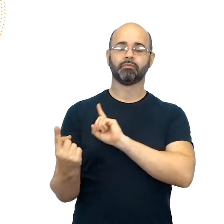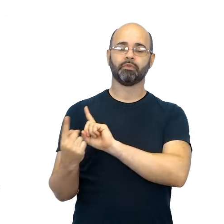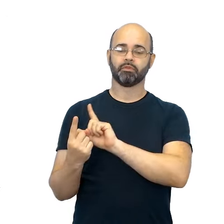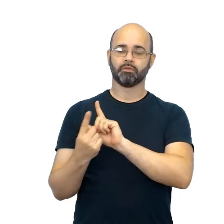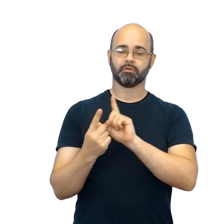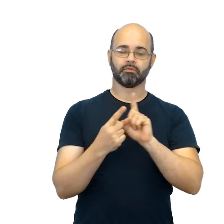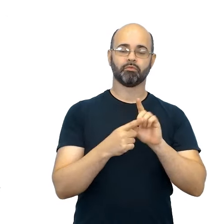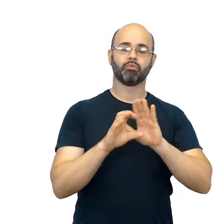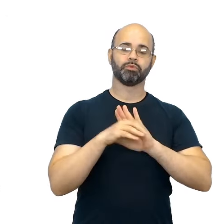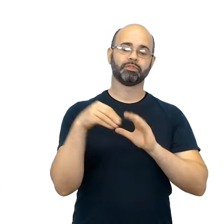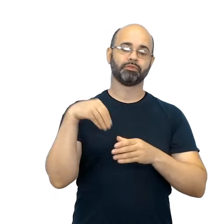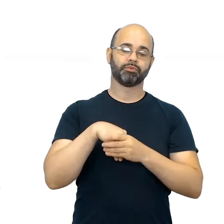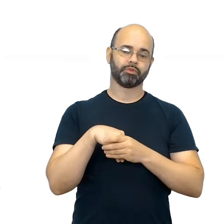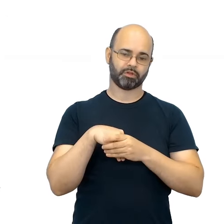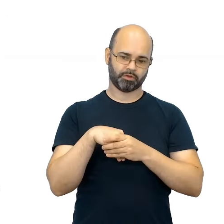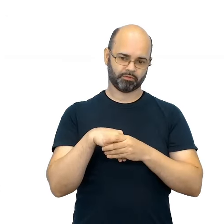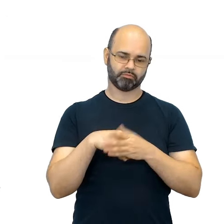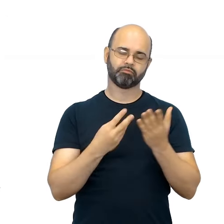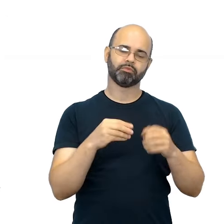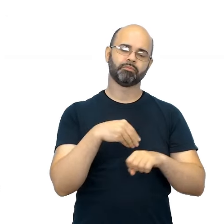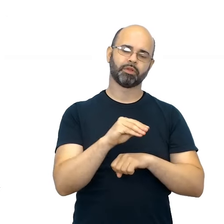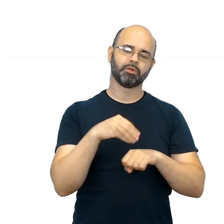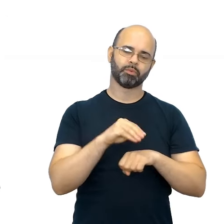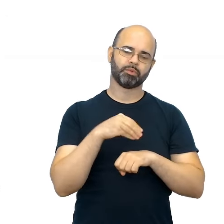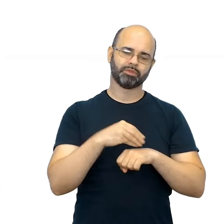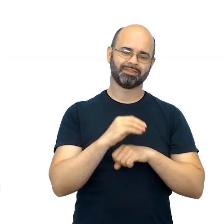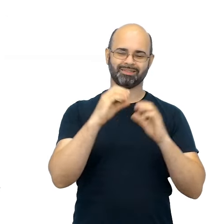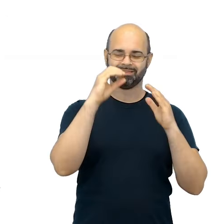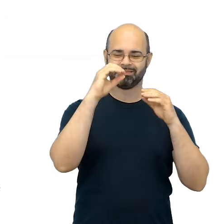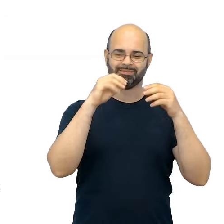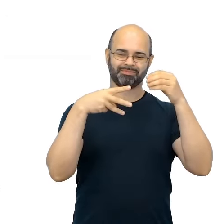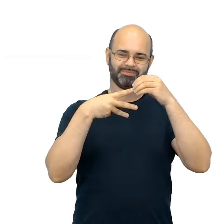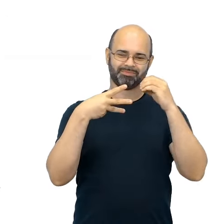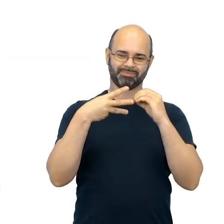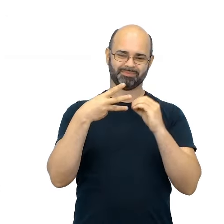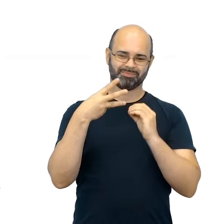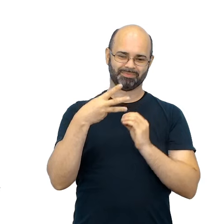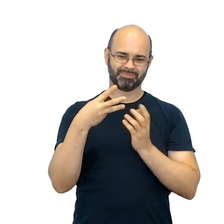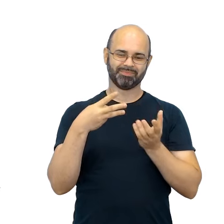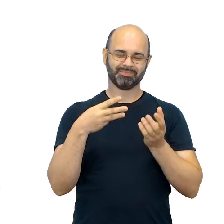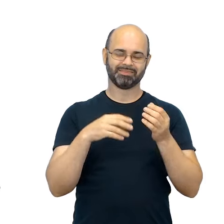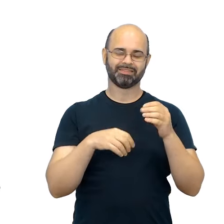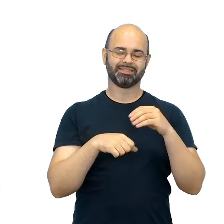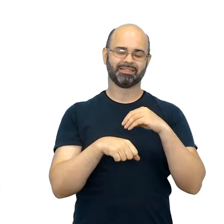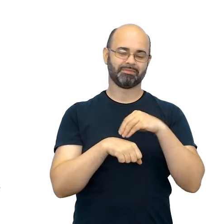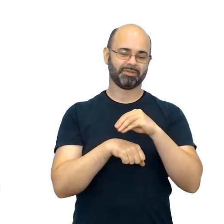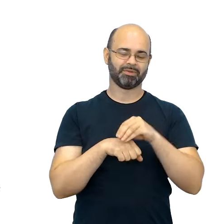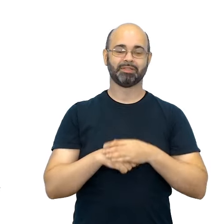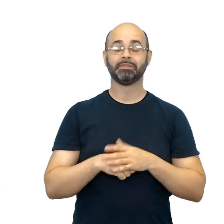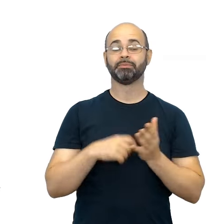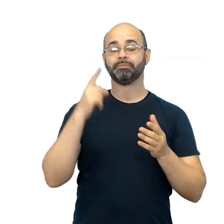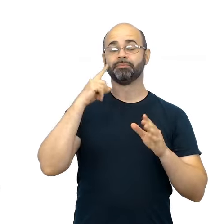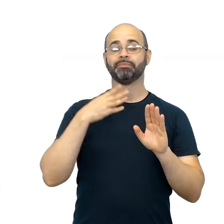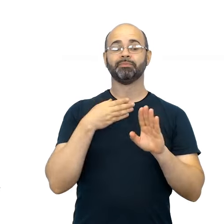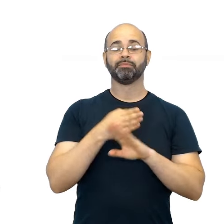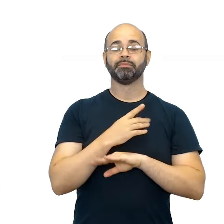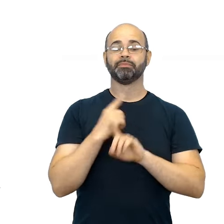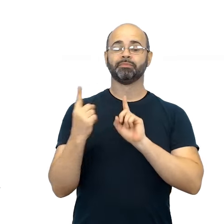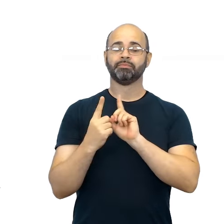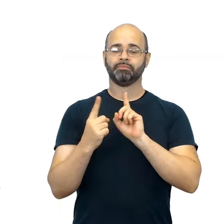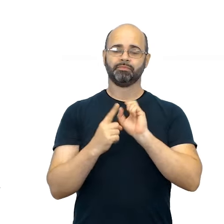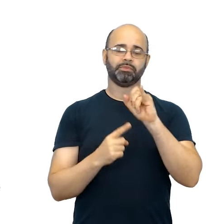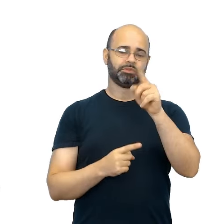etapa. Para seguir, a gente tem aí como acessar, né, as formações. Se